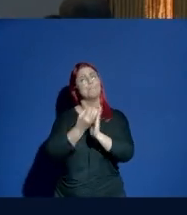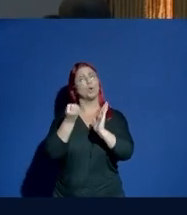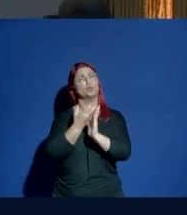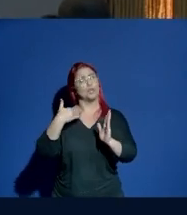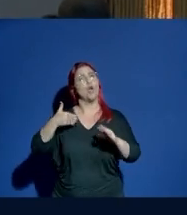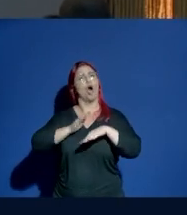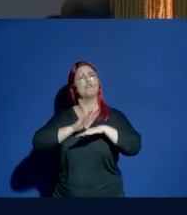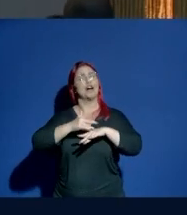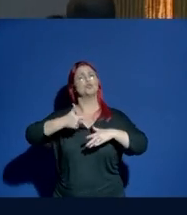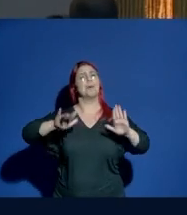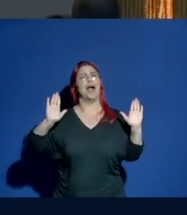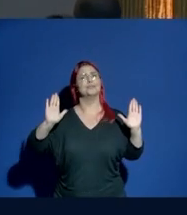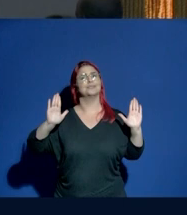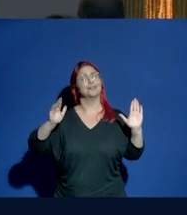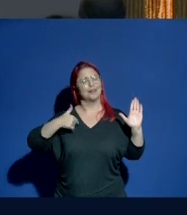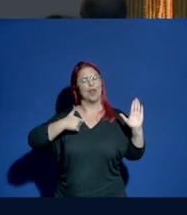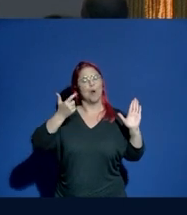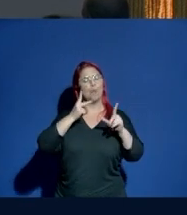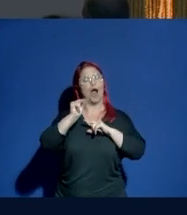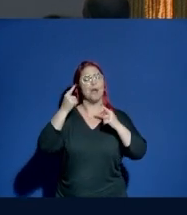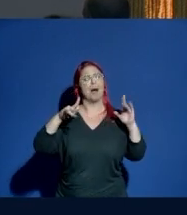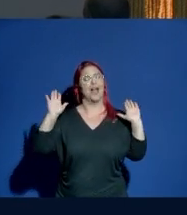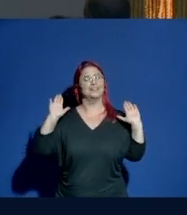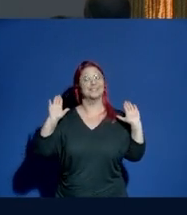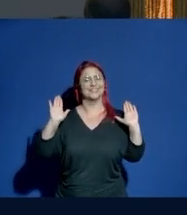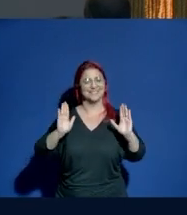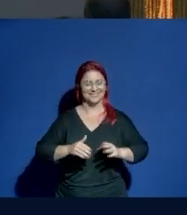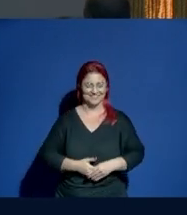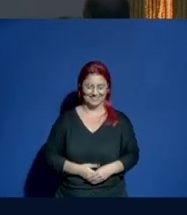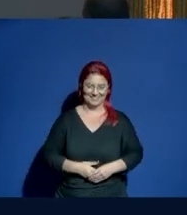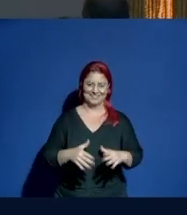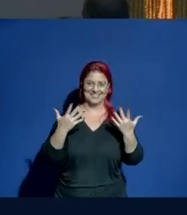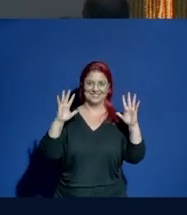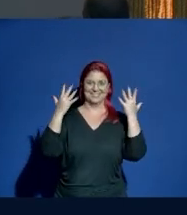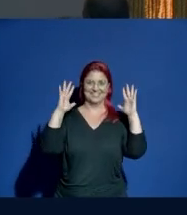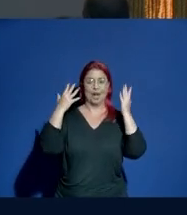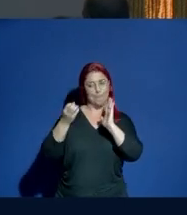por hectares eu tô ganhando dele tá certo quando